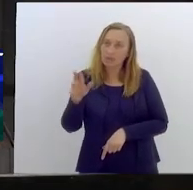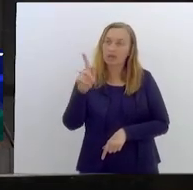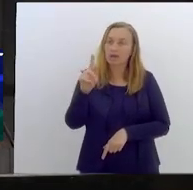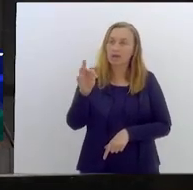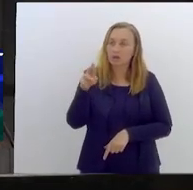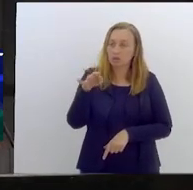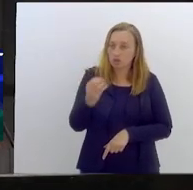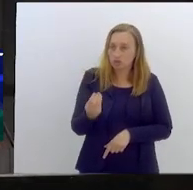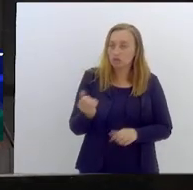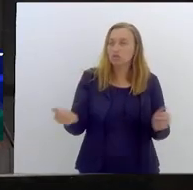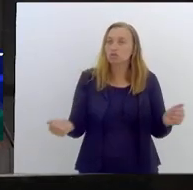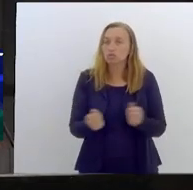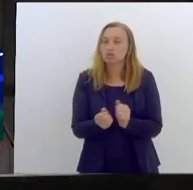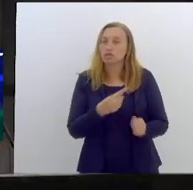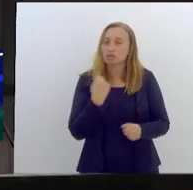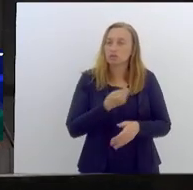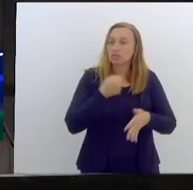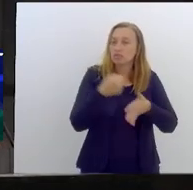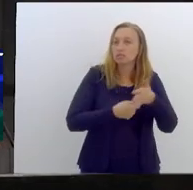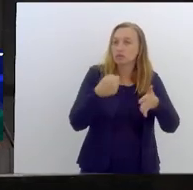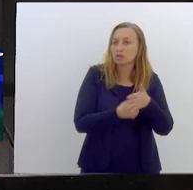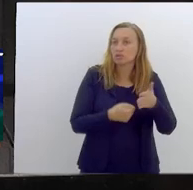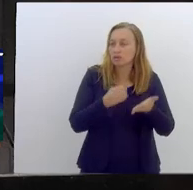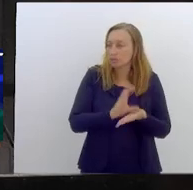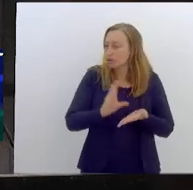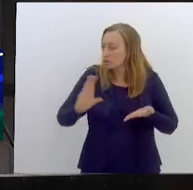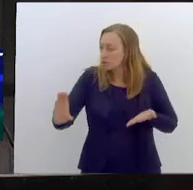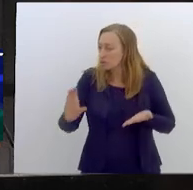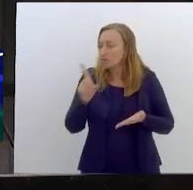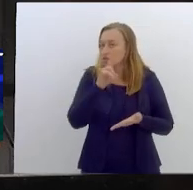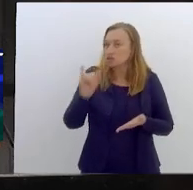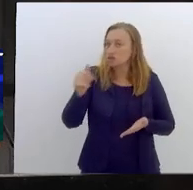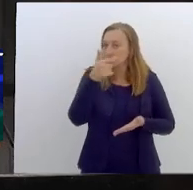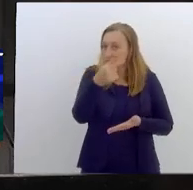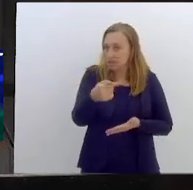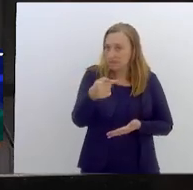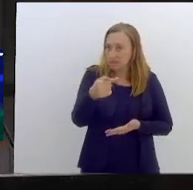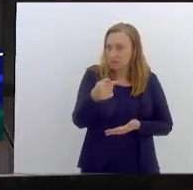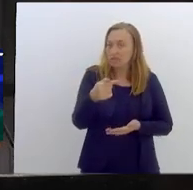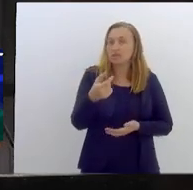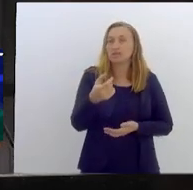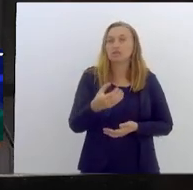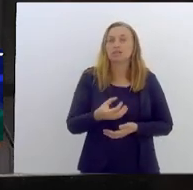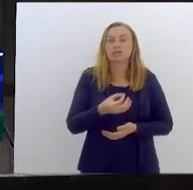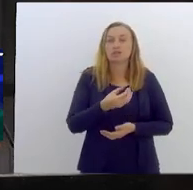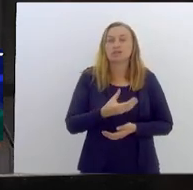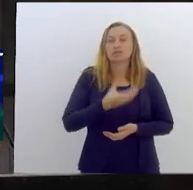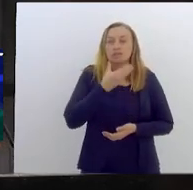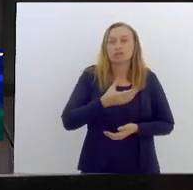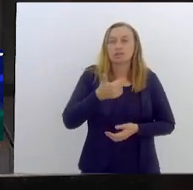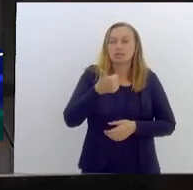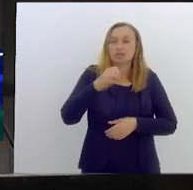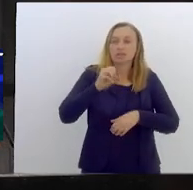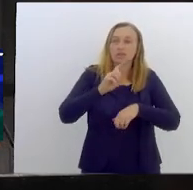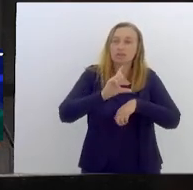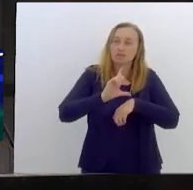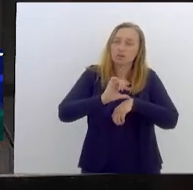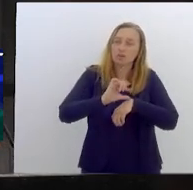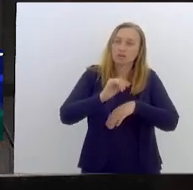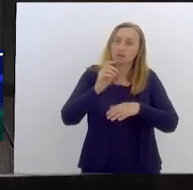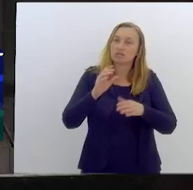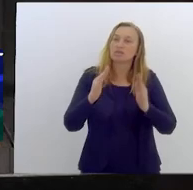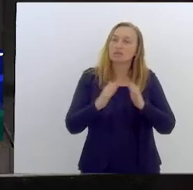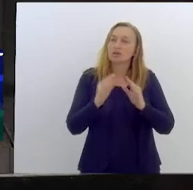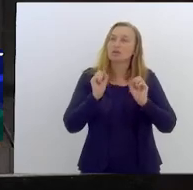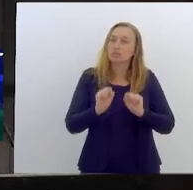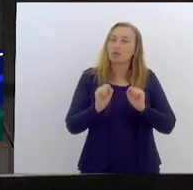nós aqui para que a gente pudesse fazer esse repasse, para que no dia 7 de dezembro, às 10 horas, nesta casa, a gente